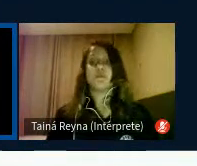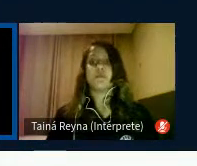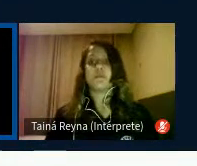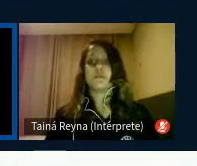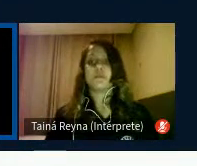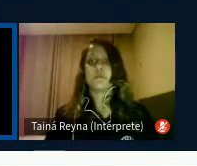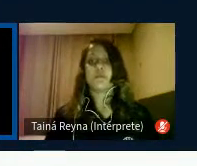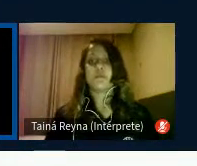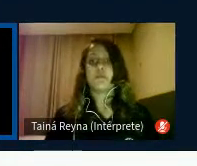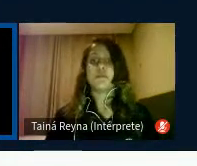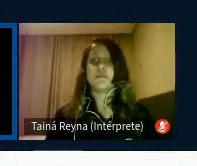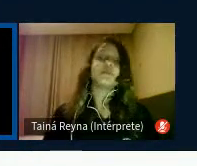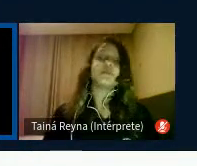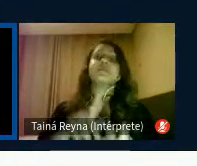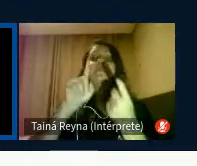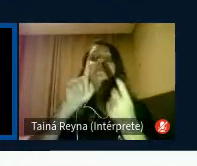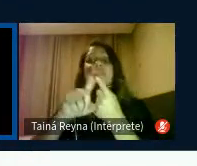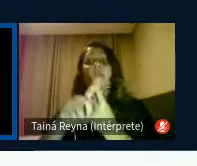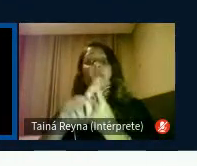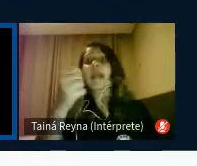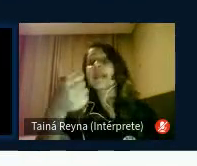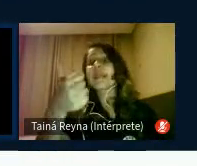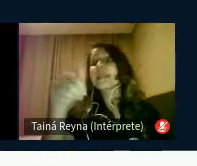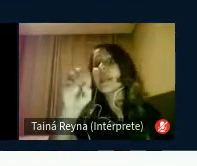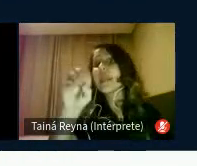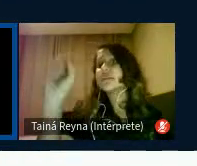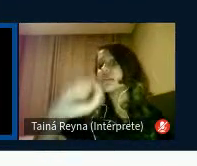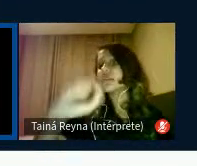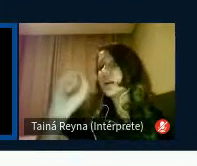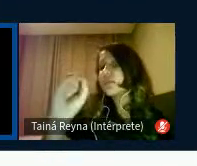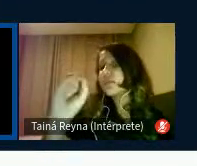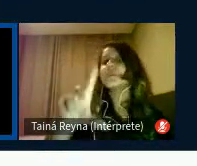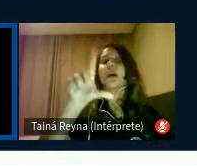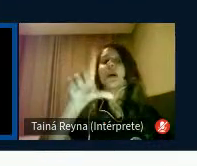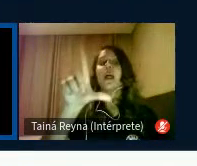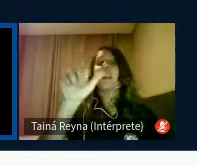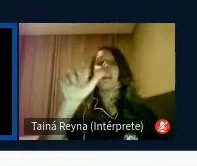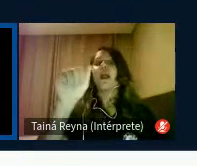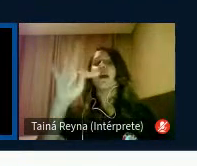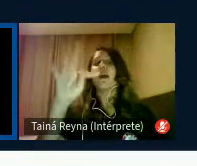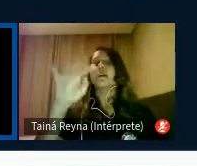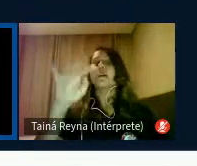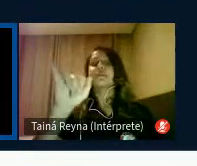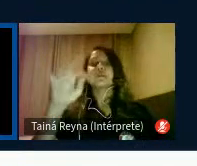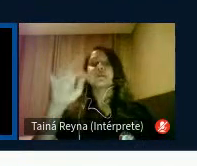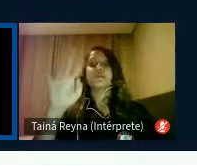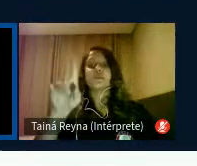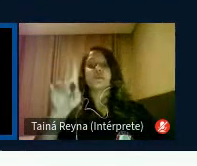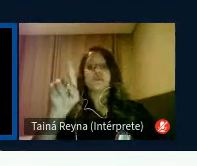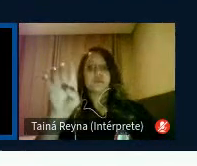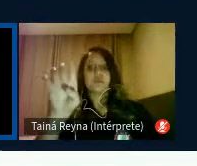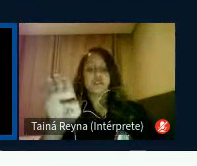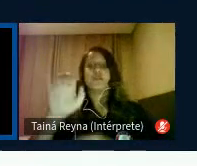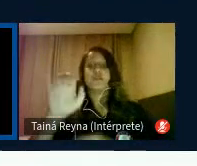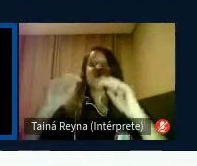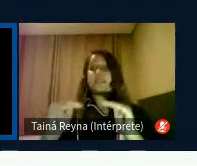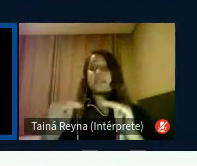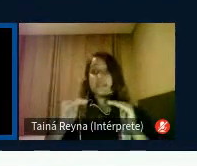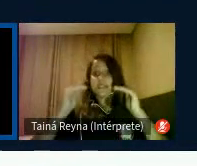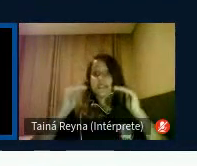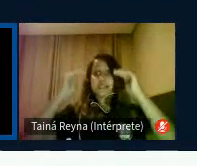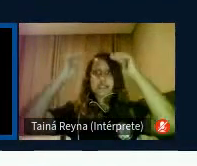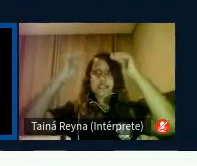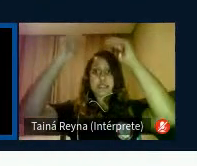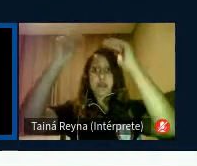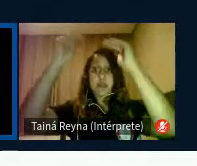está a 10 graus de latitude, tá? Acima a gente tem o hemisfério setentrional e abaixo a gente